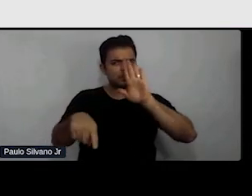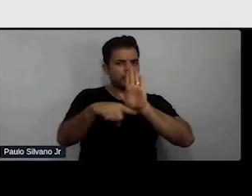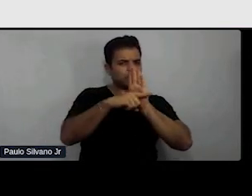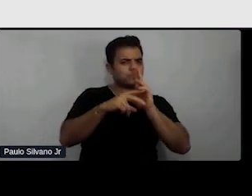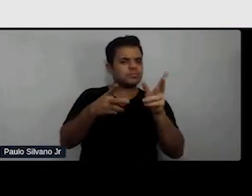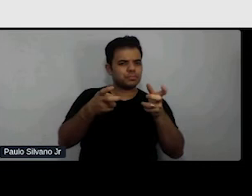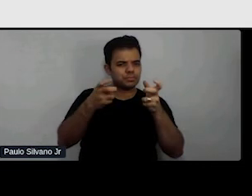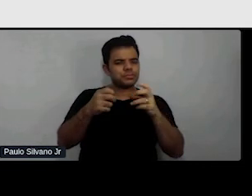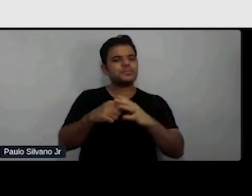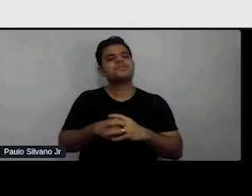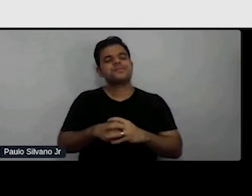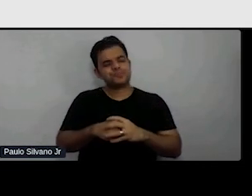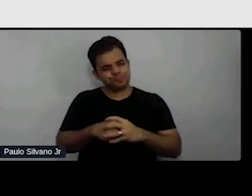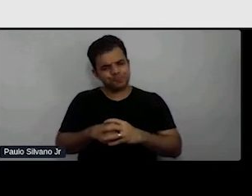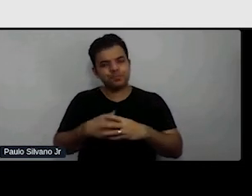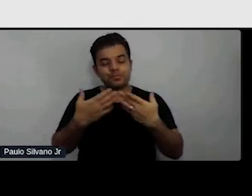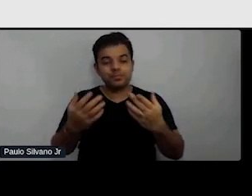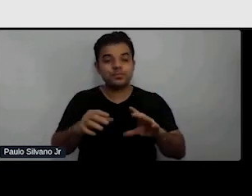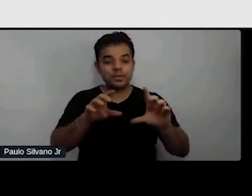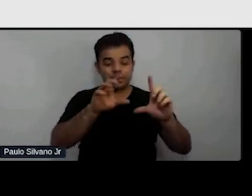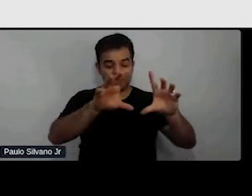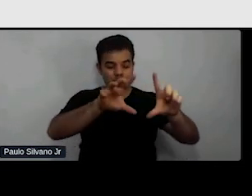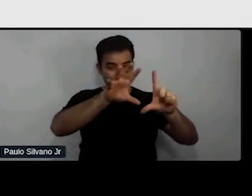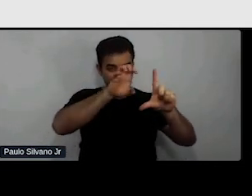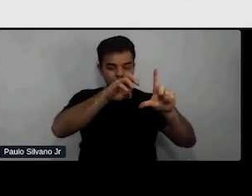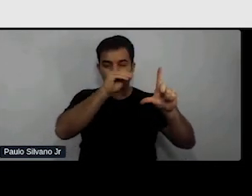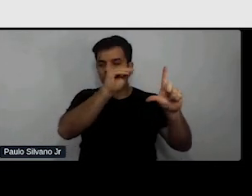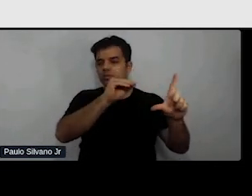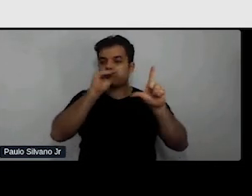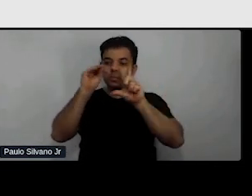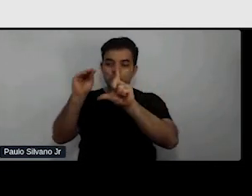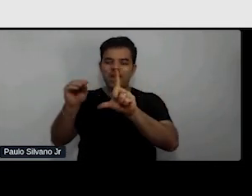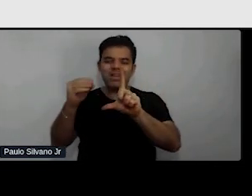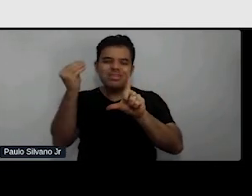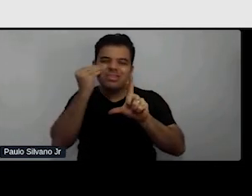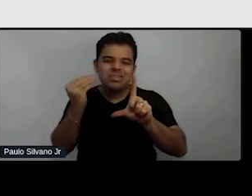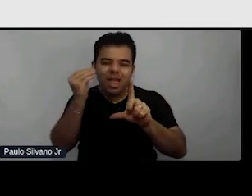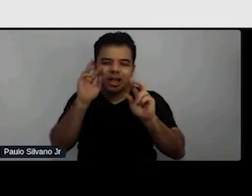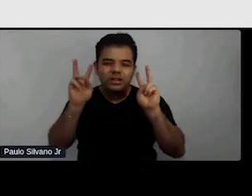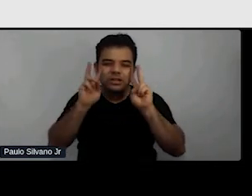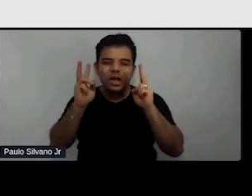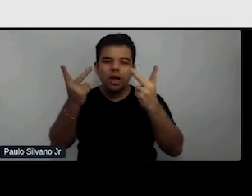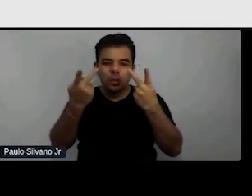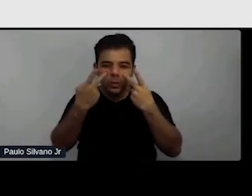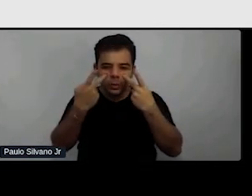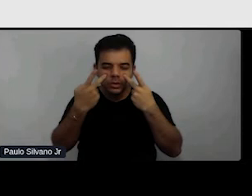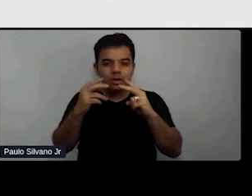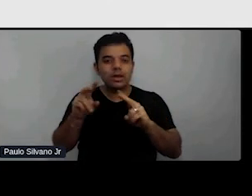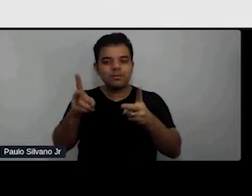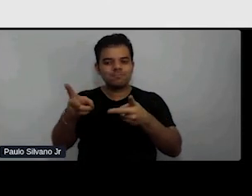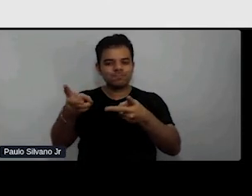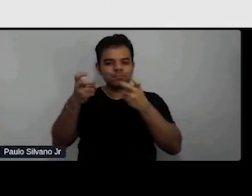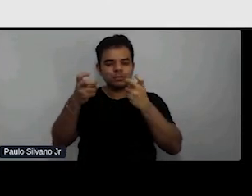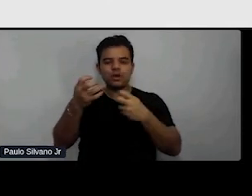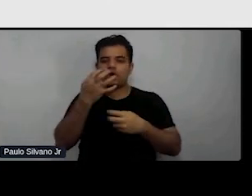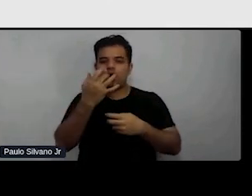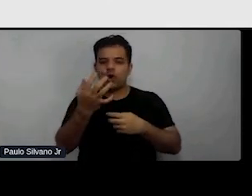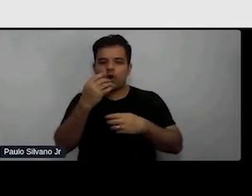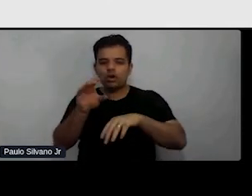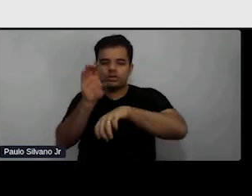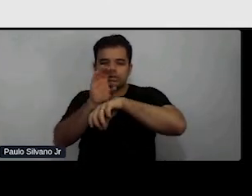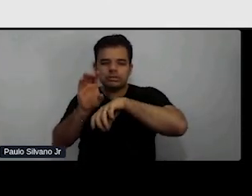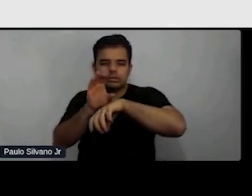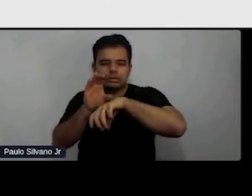eu coloquei um print desse dashboard no simulador de daltonismo e eu escolhi a monocromia para realmente ver se dá